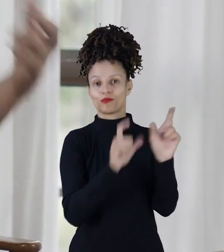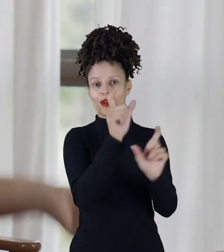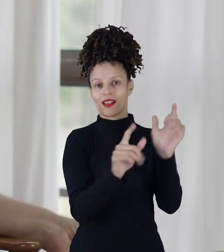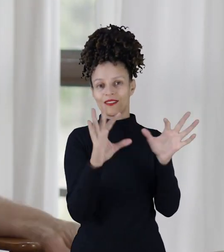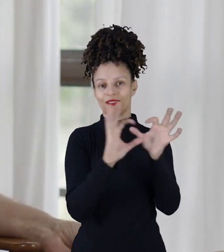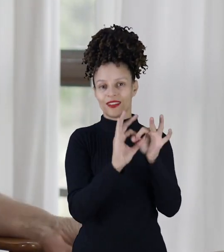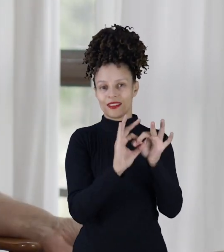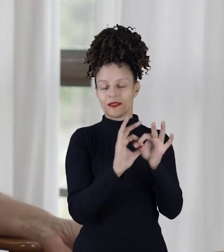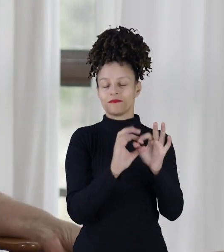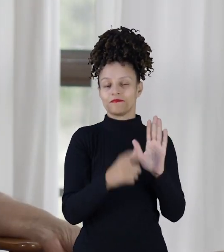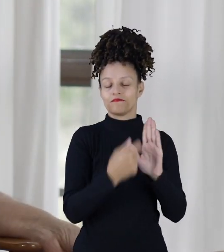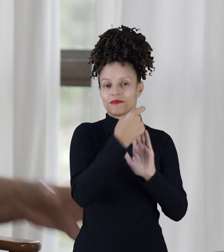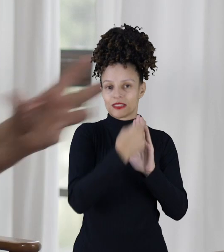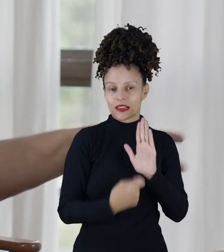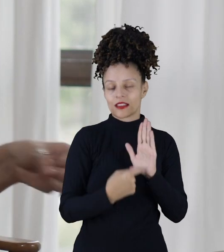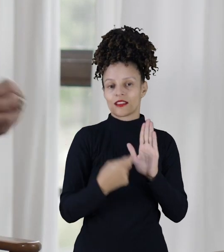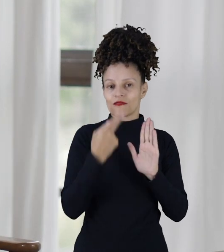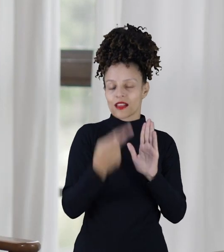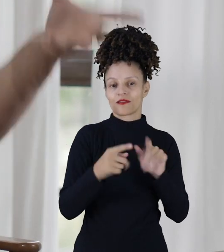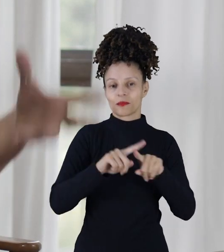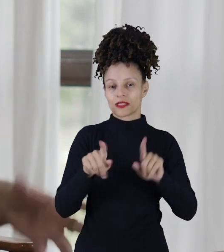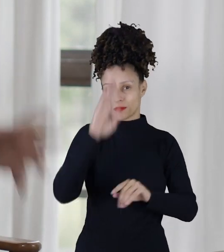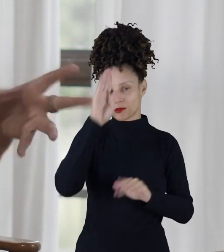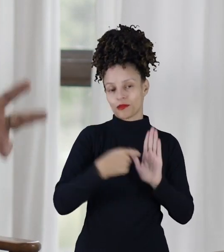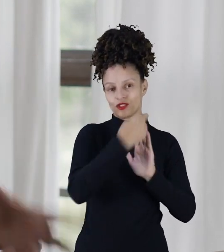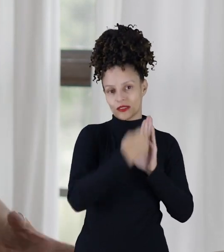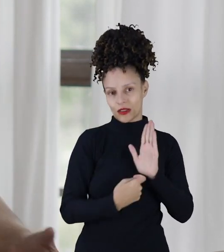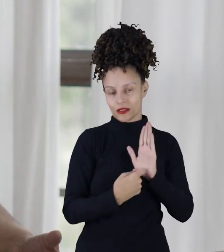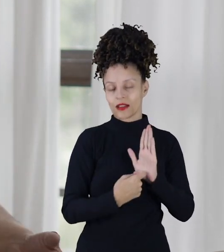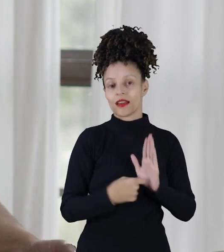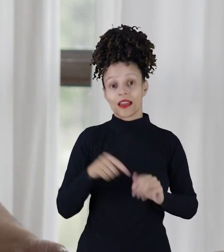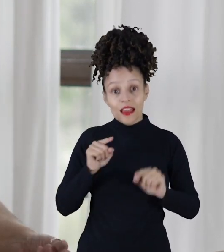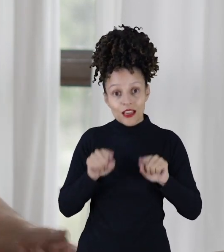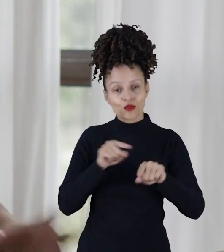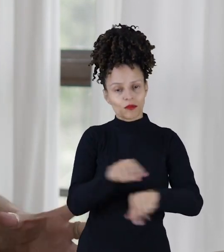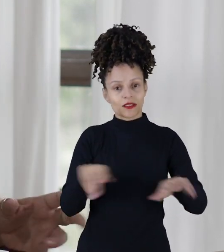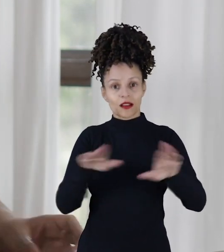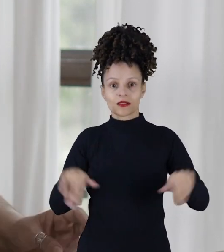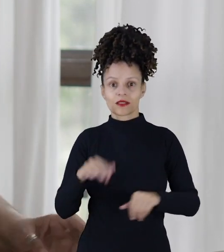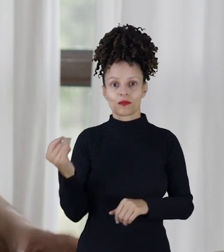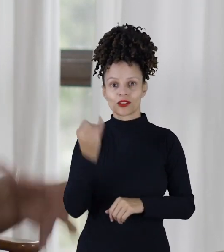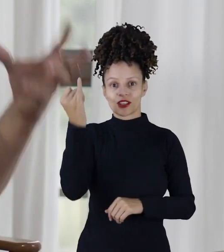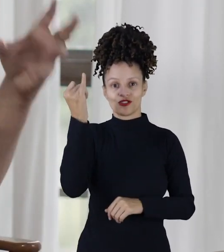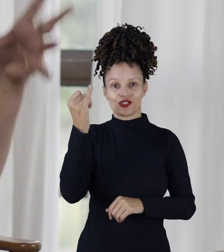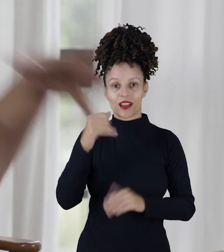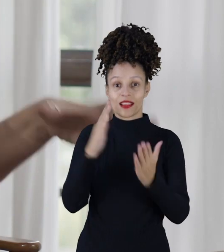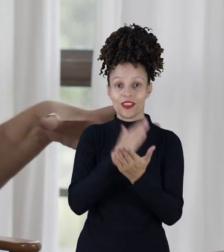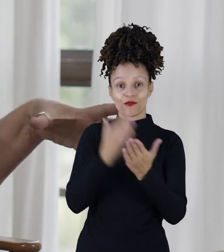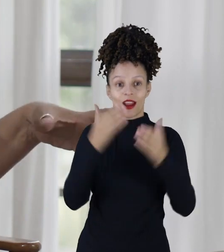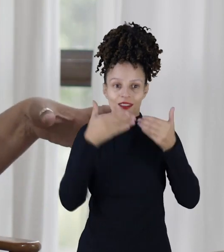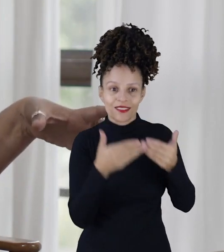pelo meio da palavra. Palavra escrita, palavra falada, mas principalmente a escrita. E isso para elas era importante. Então o livro